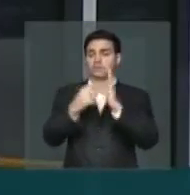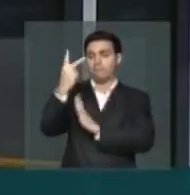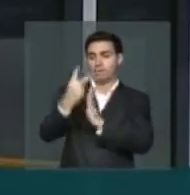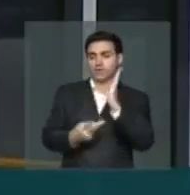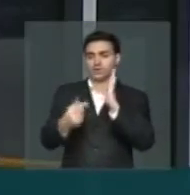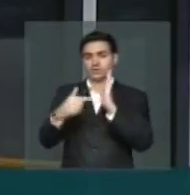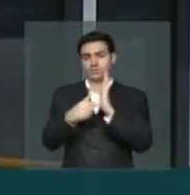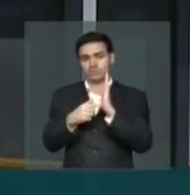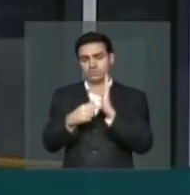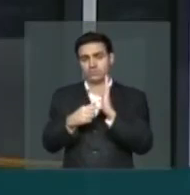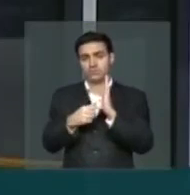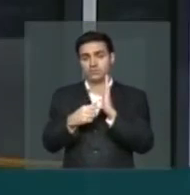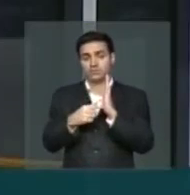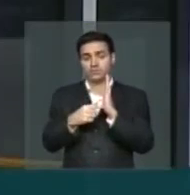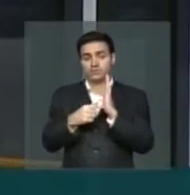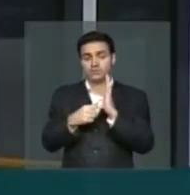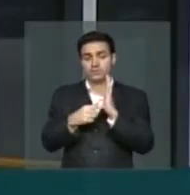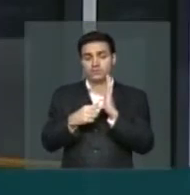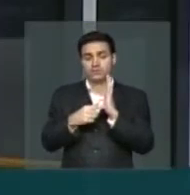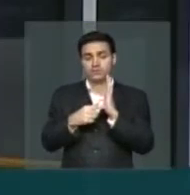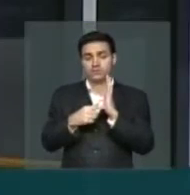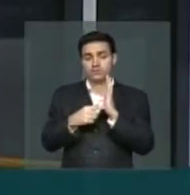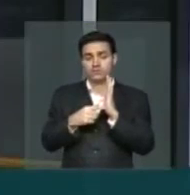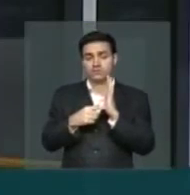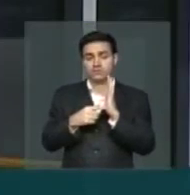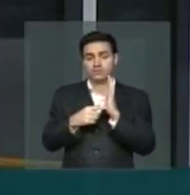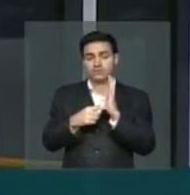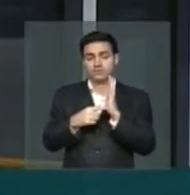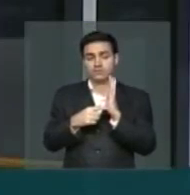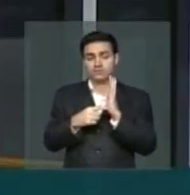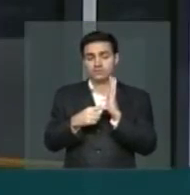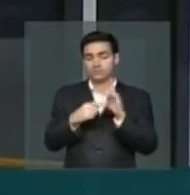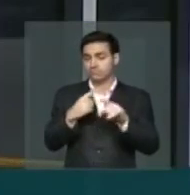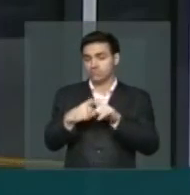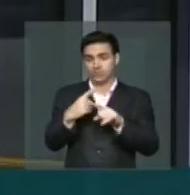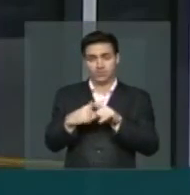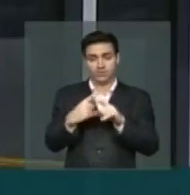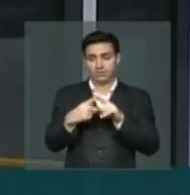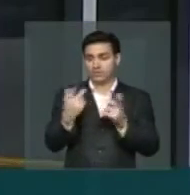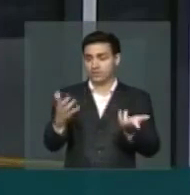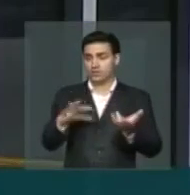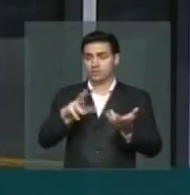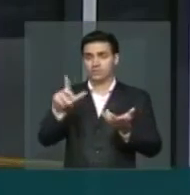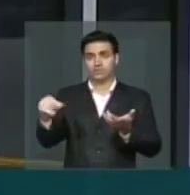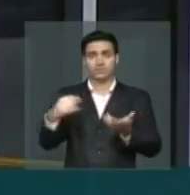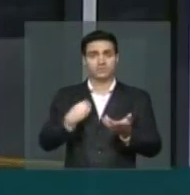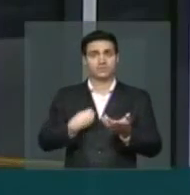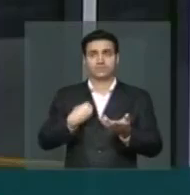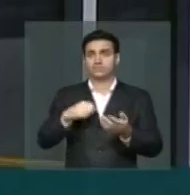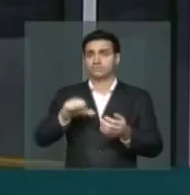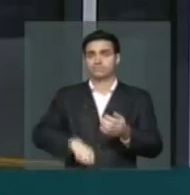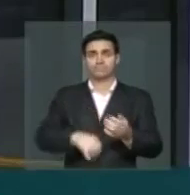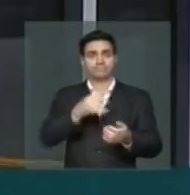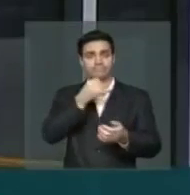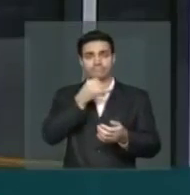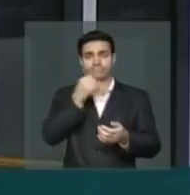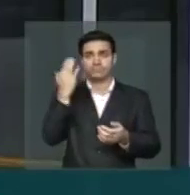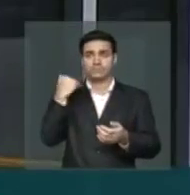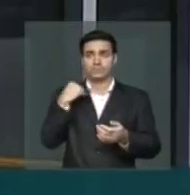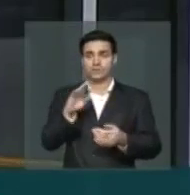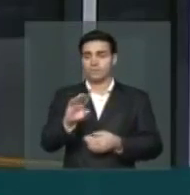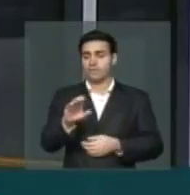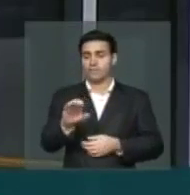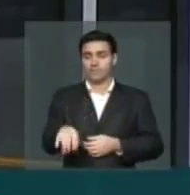projeto que infelicita a vida da população como um todo, desde os bebês, senhor presidente, até